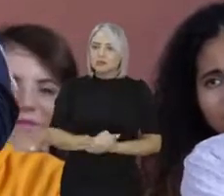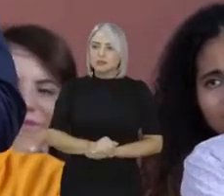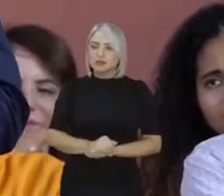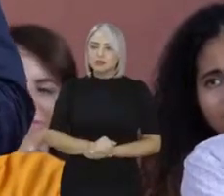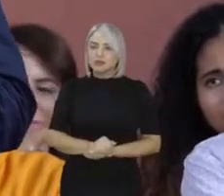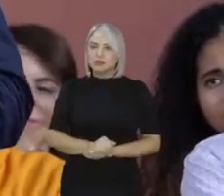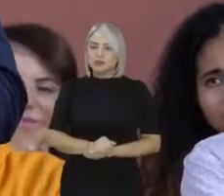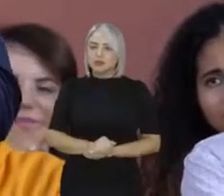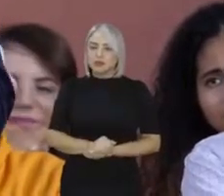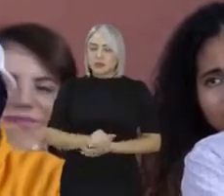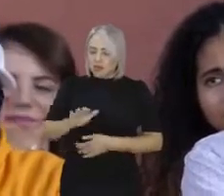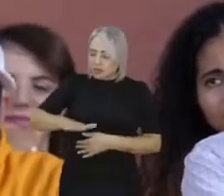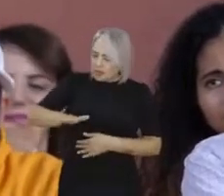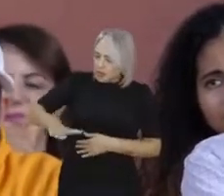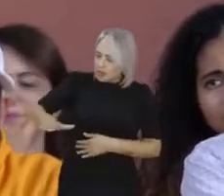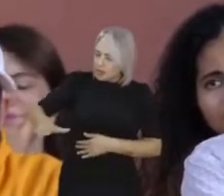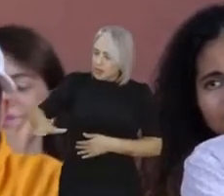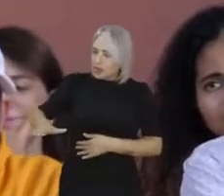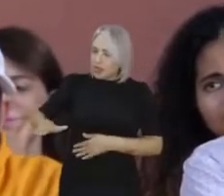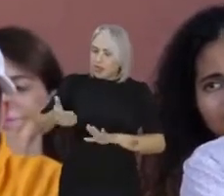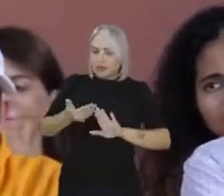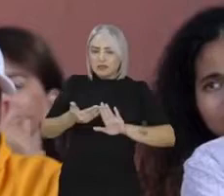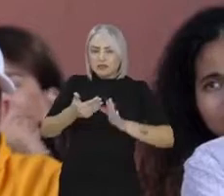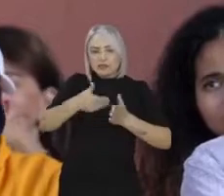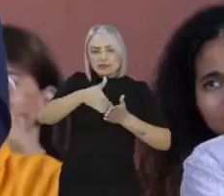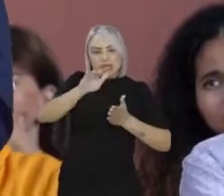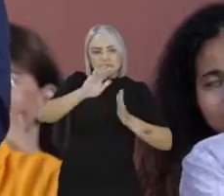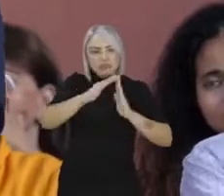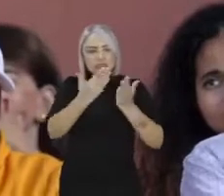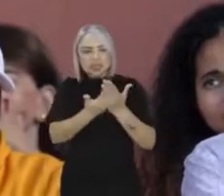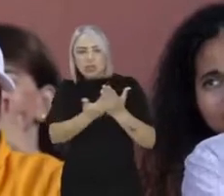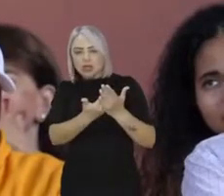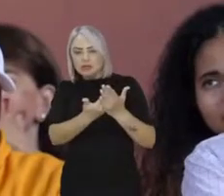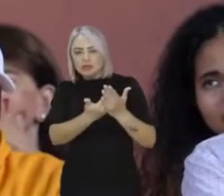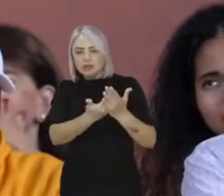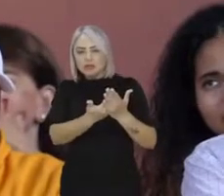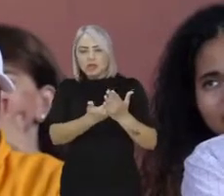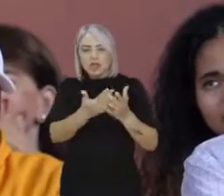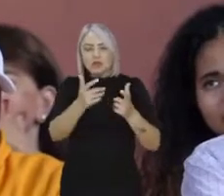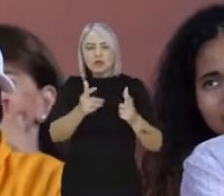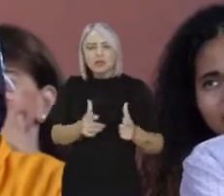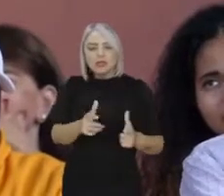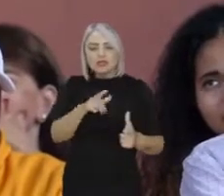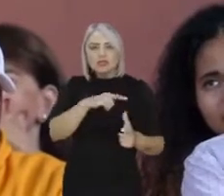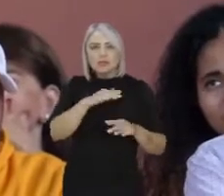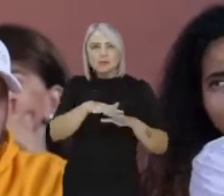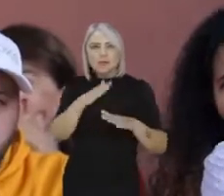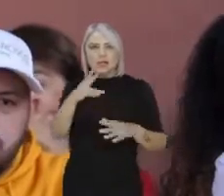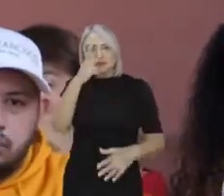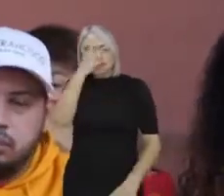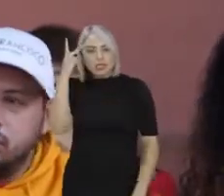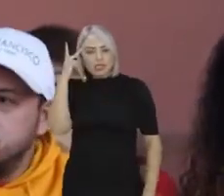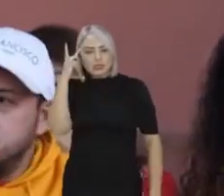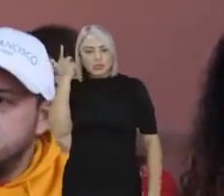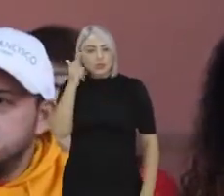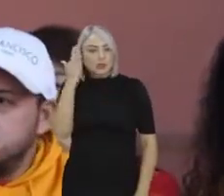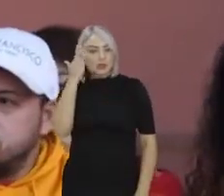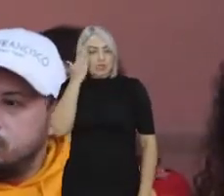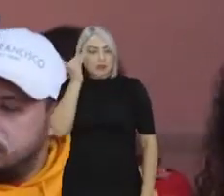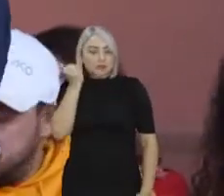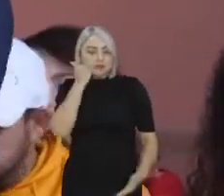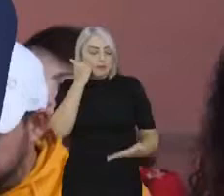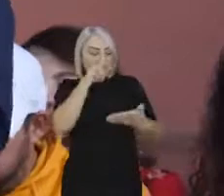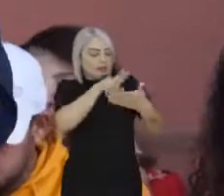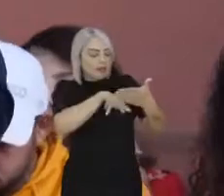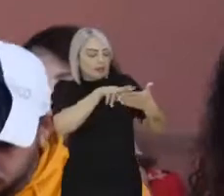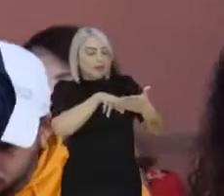crianças que se afastavam da escola, era o lugar que tinha mais gente analfabeta. Eu falava, não é possível. Será